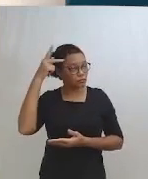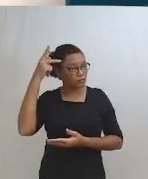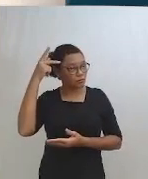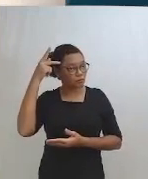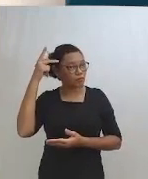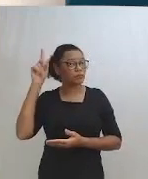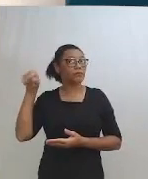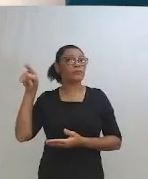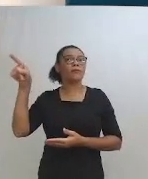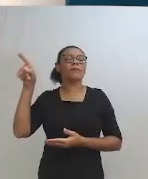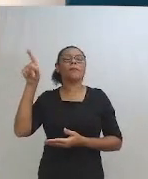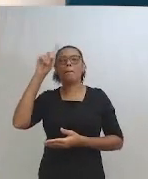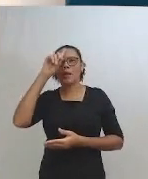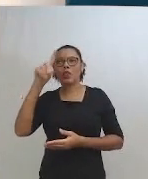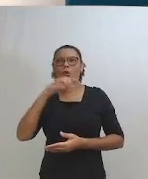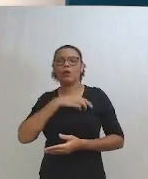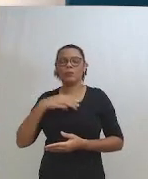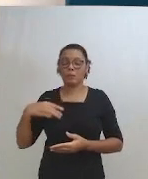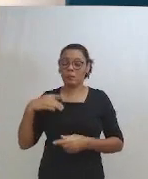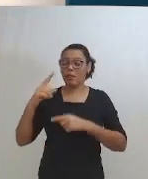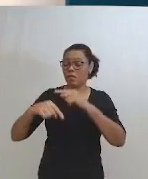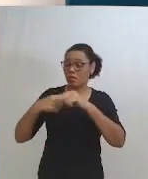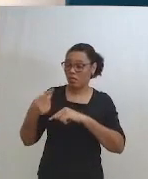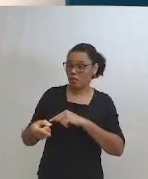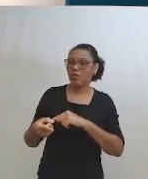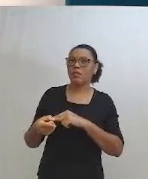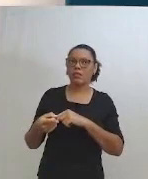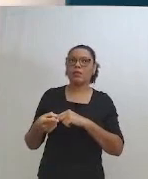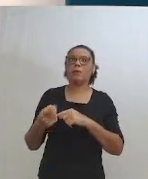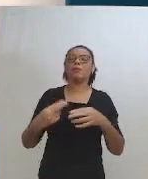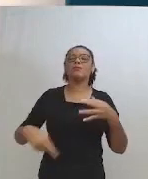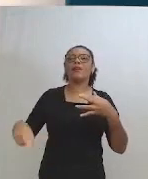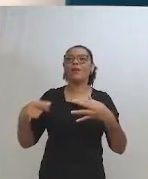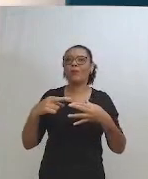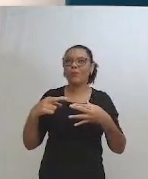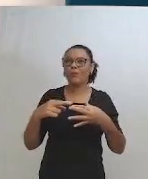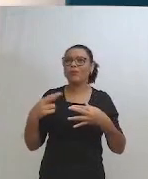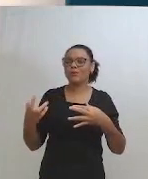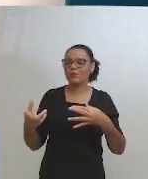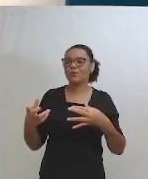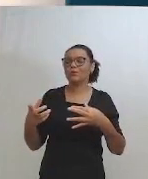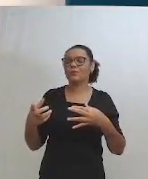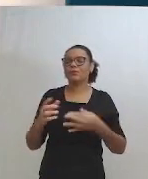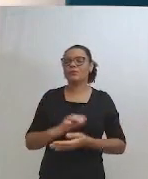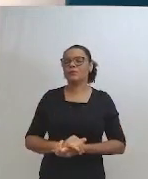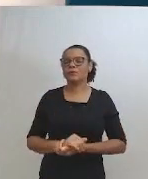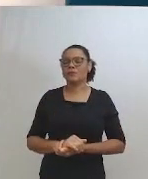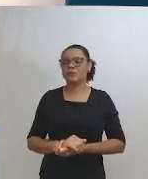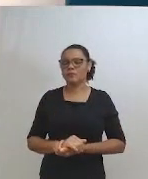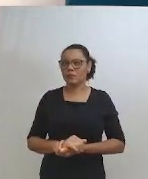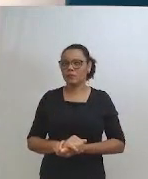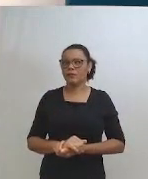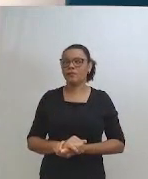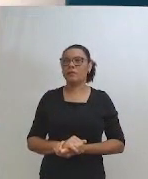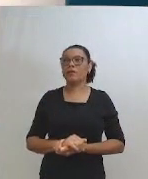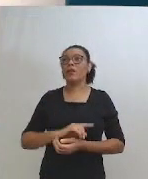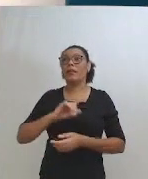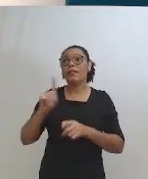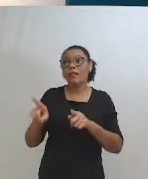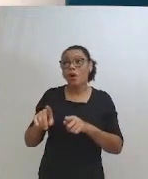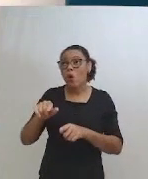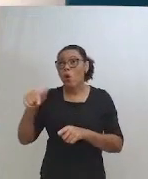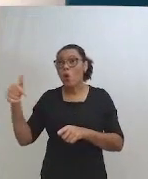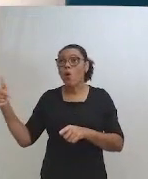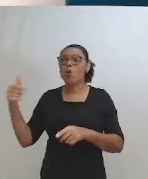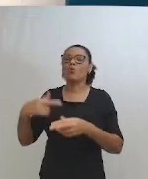Público. Posteriormente, esse recurso extraordinário, que estava com repercussão geral há bastante tempo, foi juntado a um outro, esse sim tratando de investigações